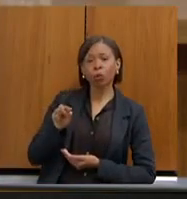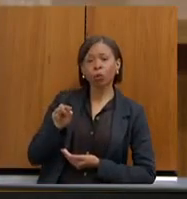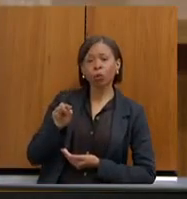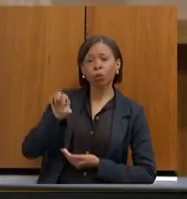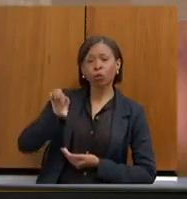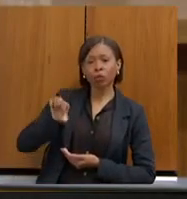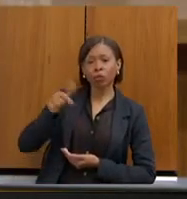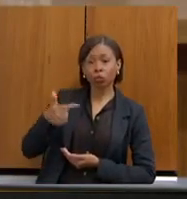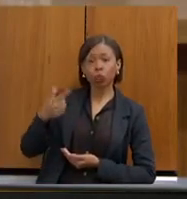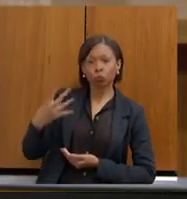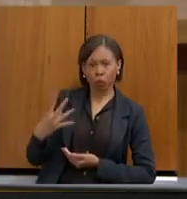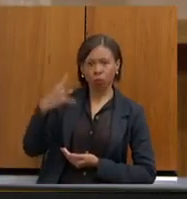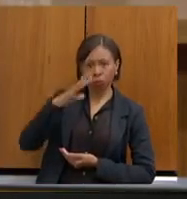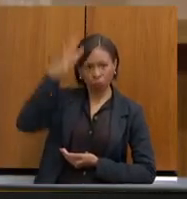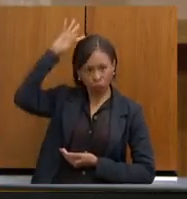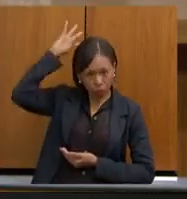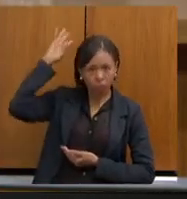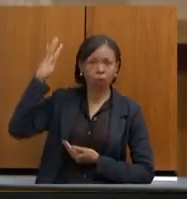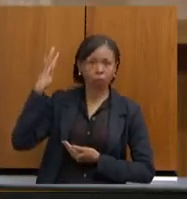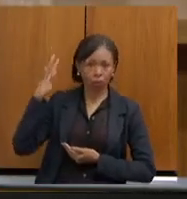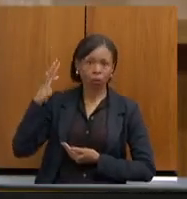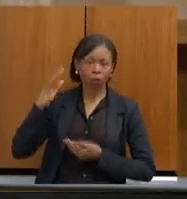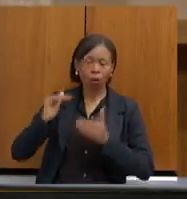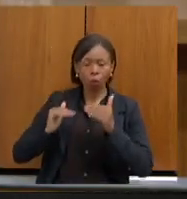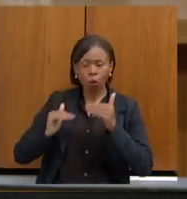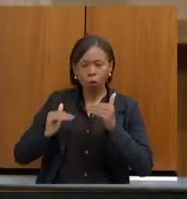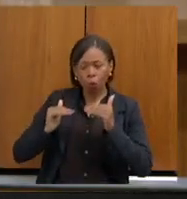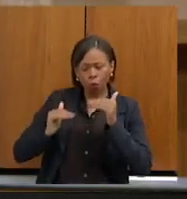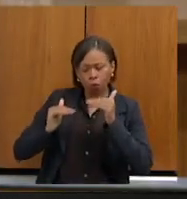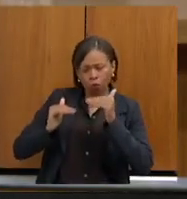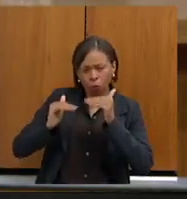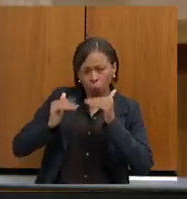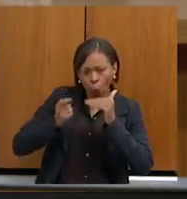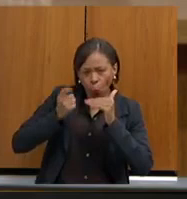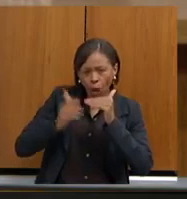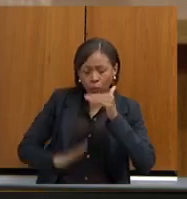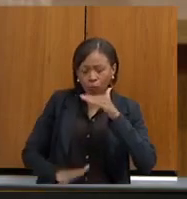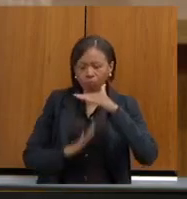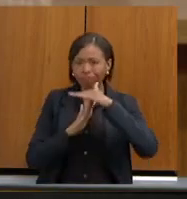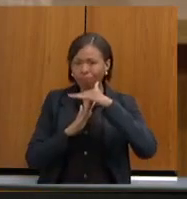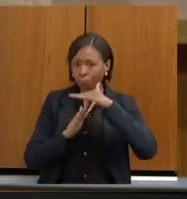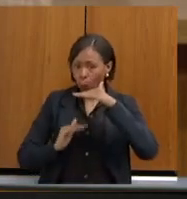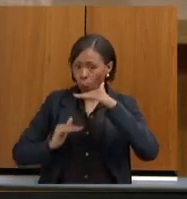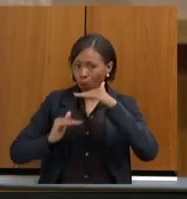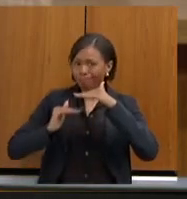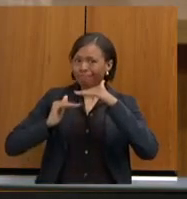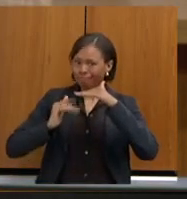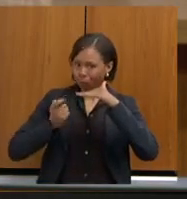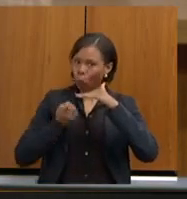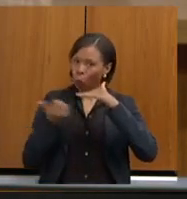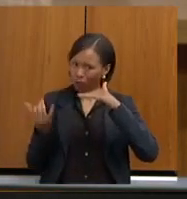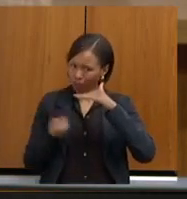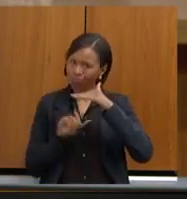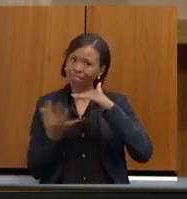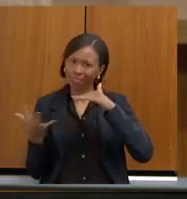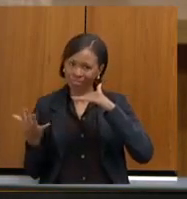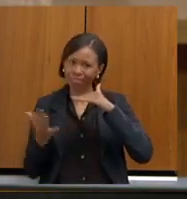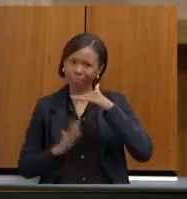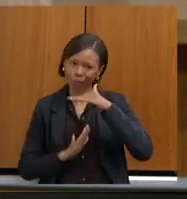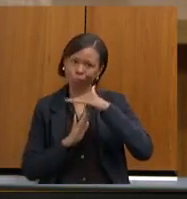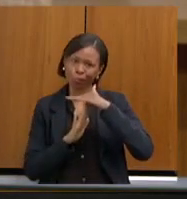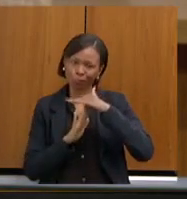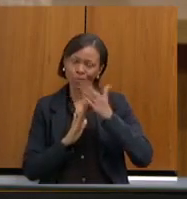5924 Bombeiros Militares muito próximo exatamente do limite desse limite prudencial daquela época